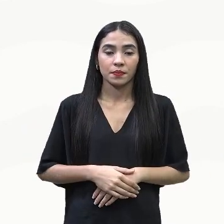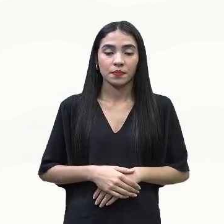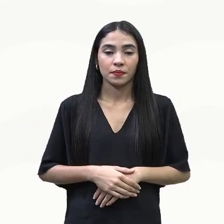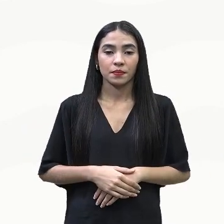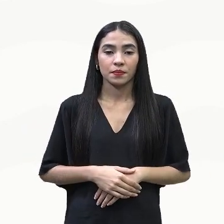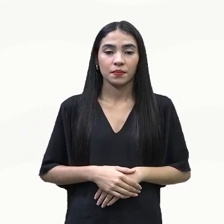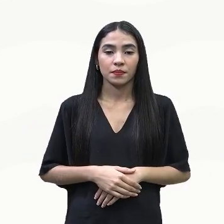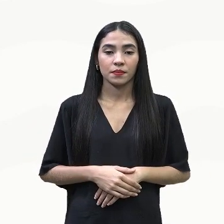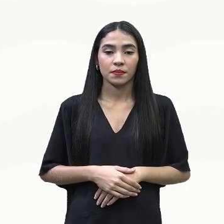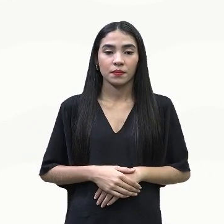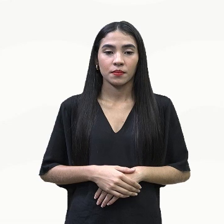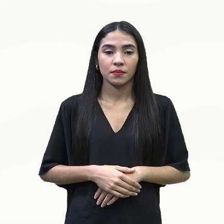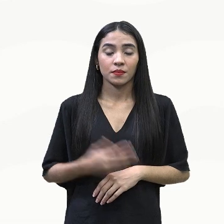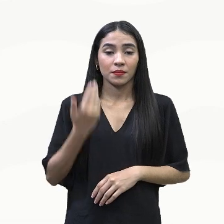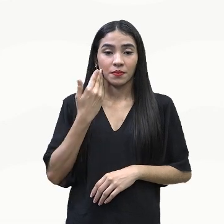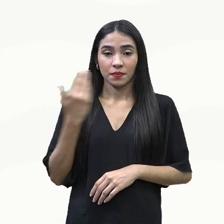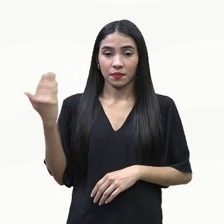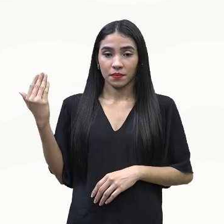metabólica diabetes.